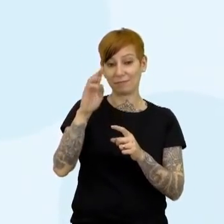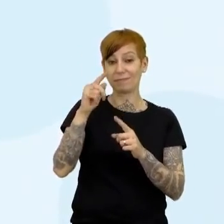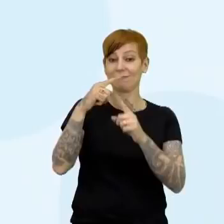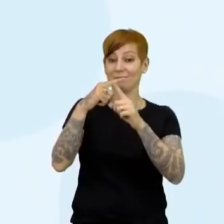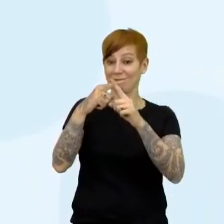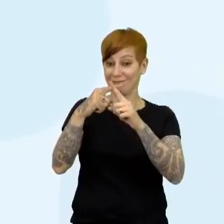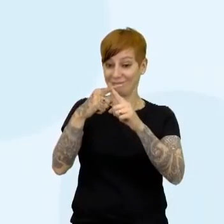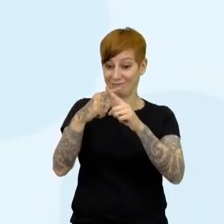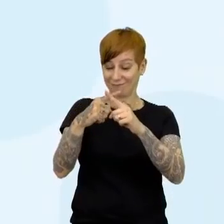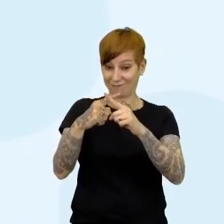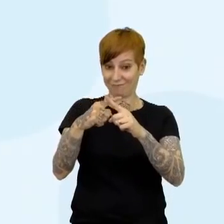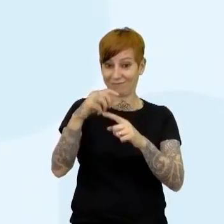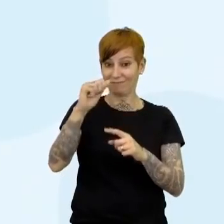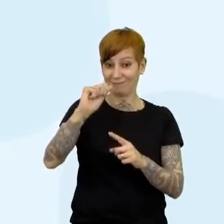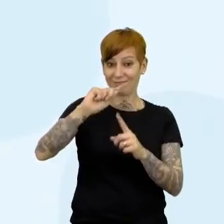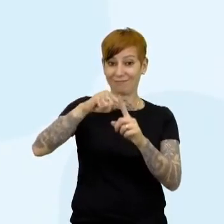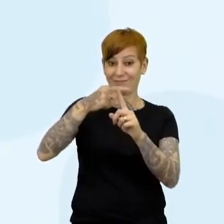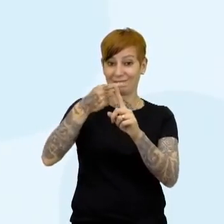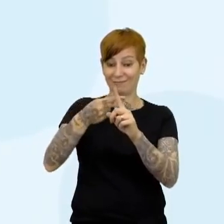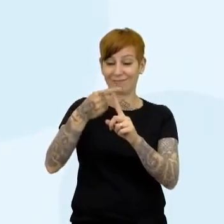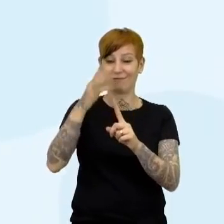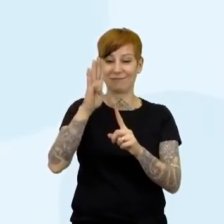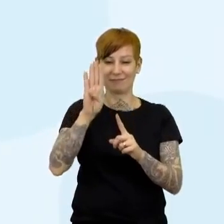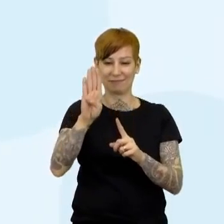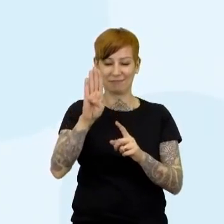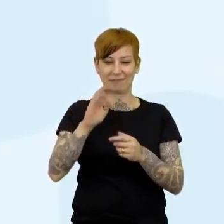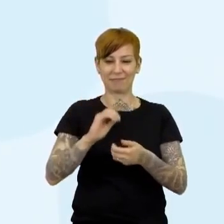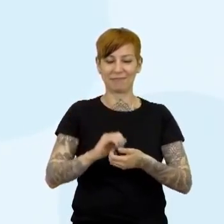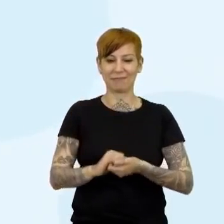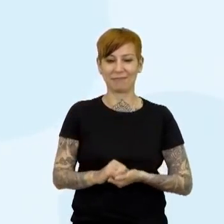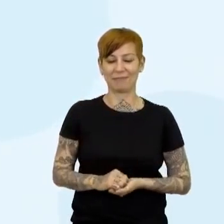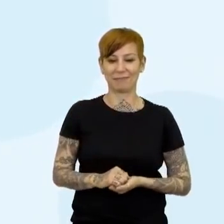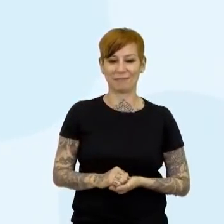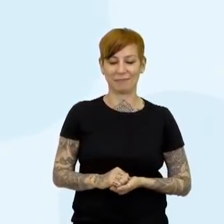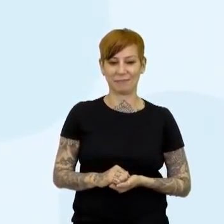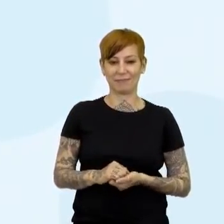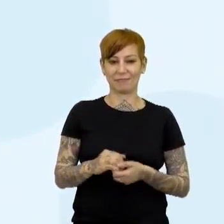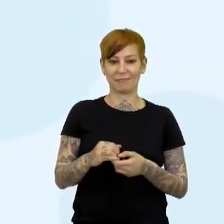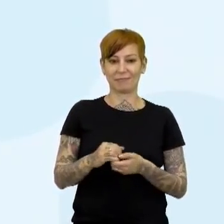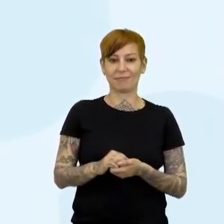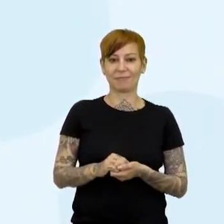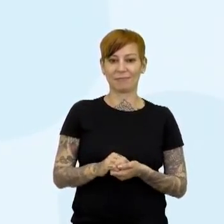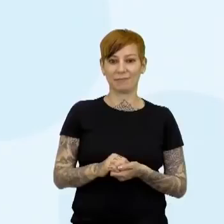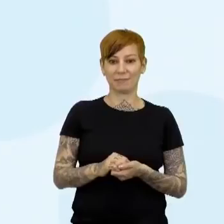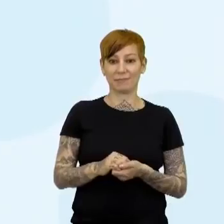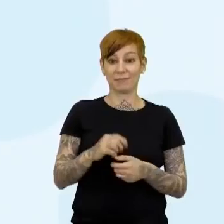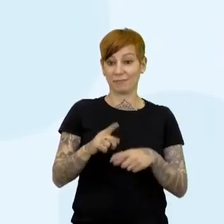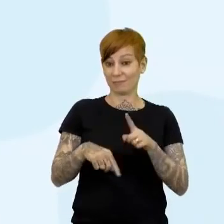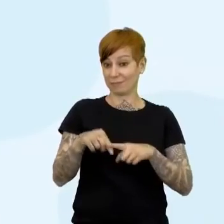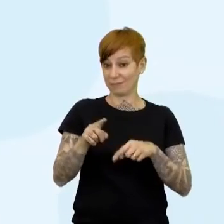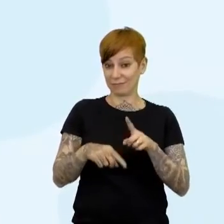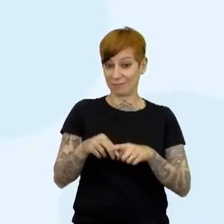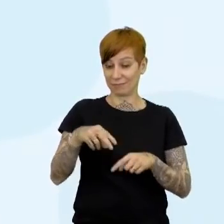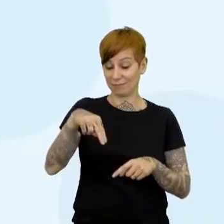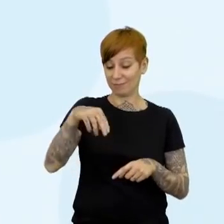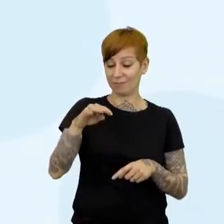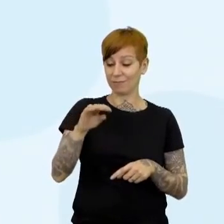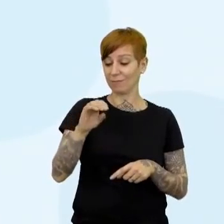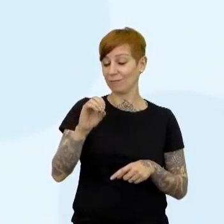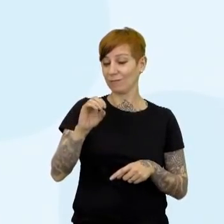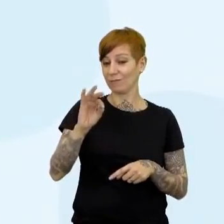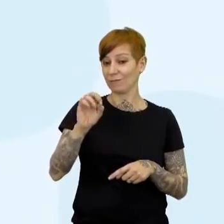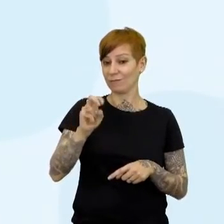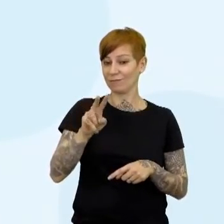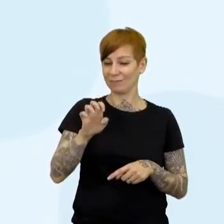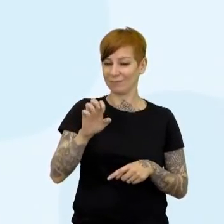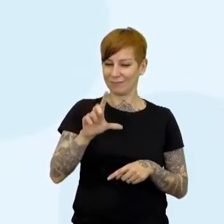+ b Tá certo então aqui a gente tem um produto aí de polinômio então ele é notável e daqui a pouco a gente vai dizer porque